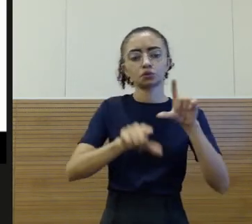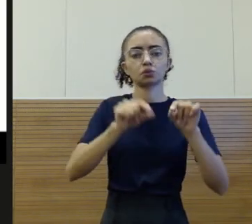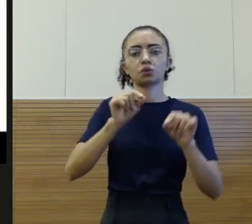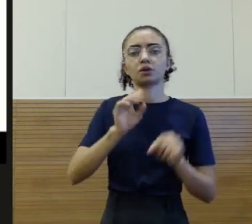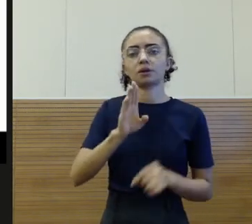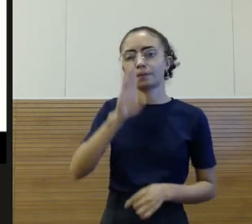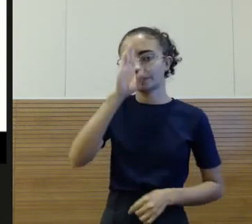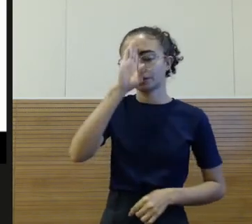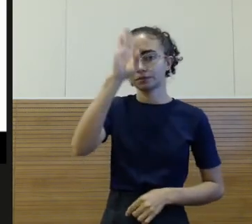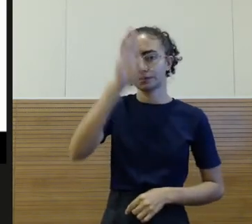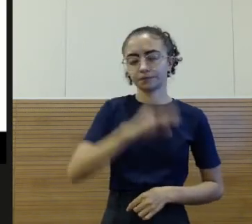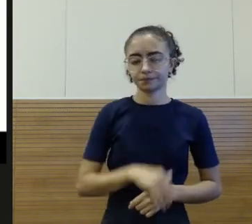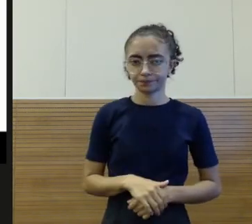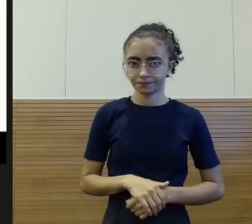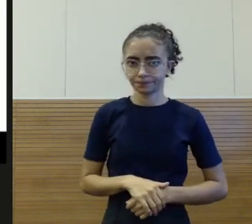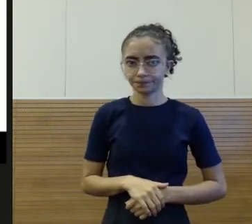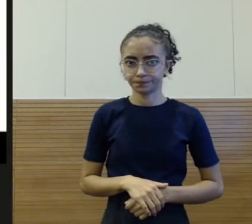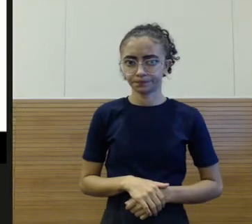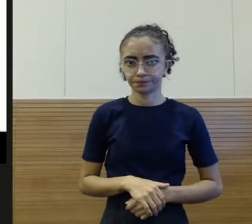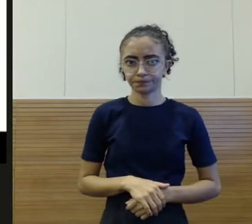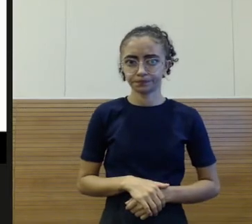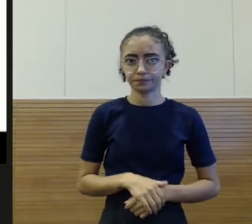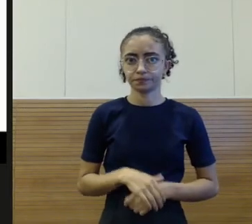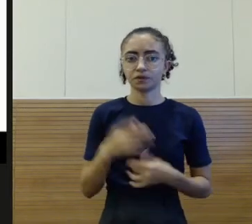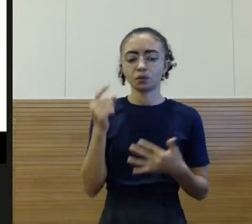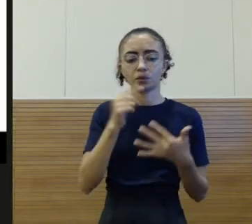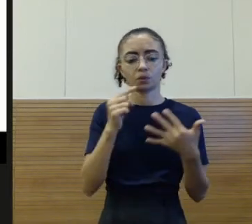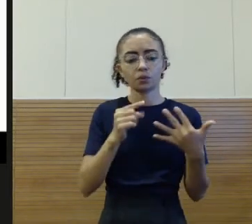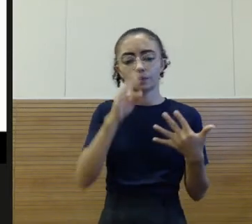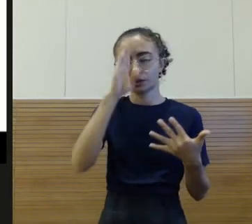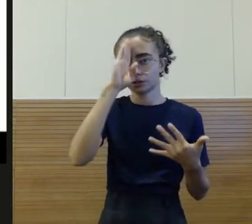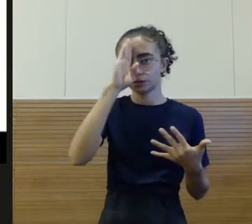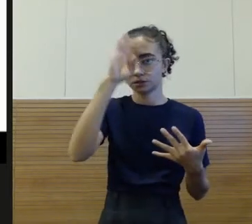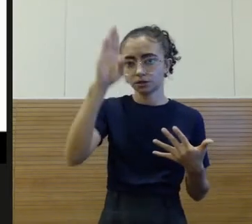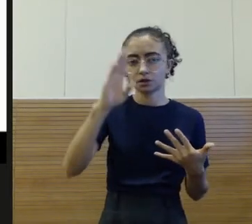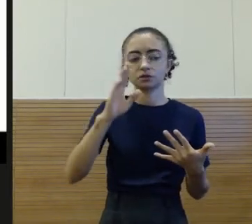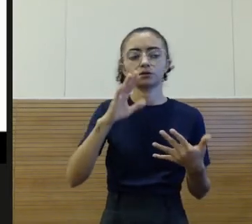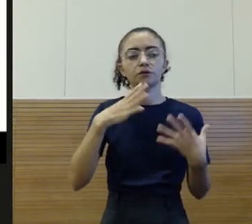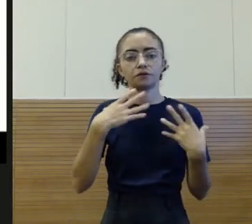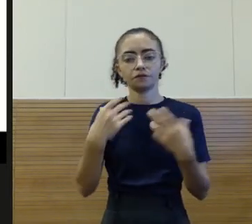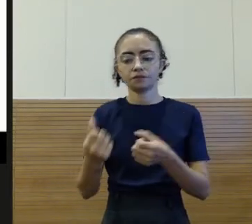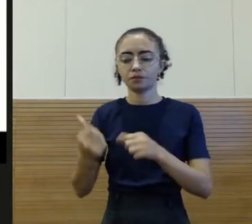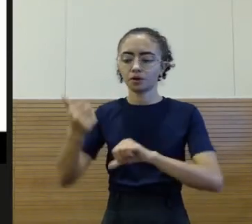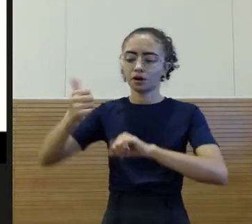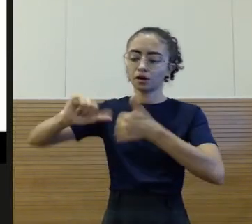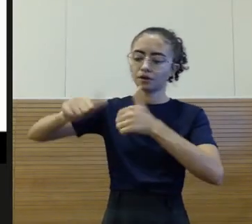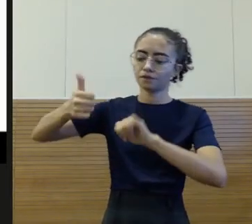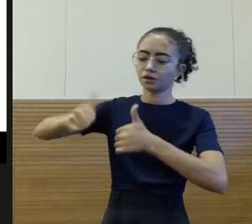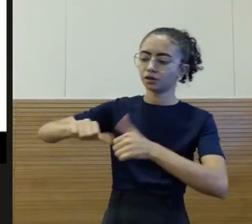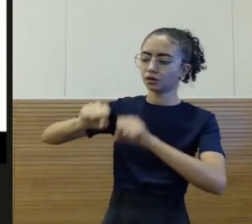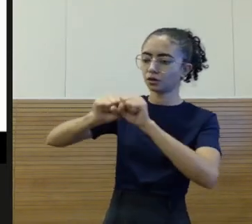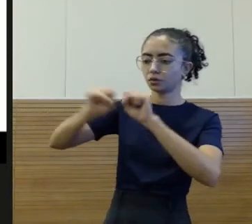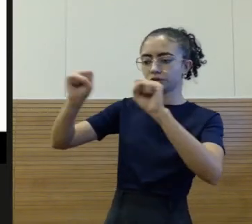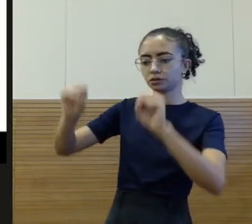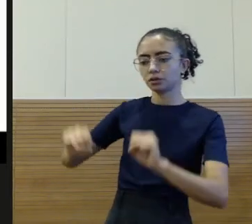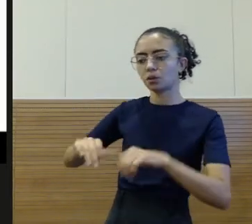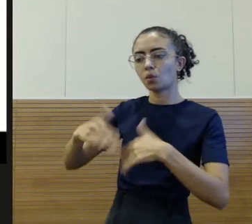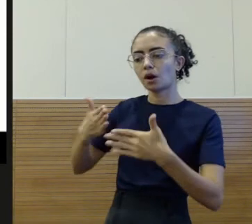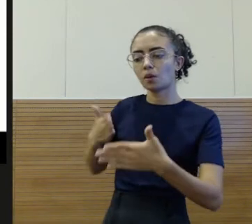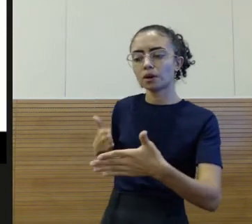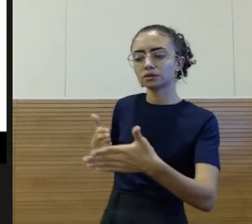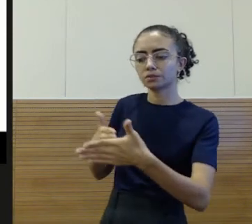para priorizá-los? E, uma vez priorizados, poder fazer uma análise desses sistemas, de quais são essas barreiras